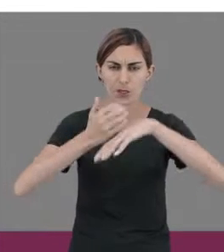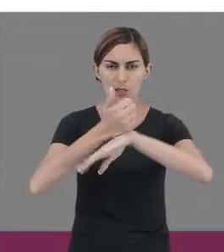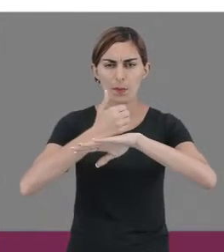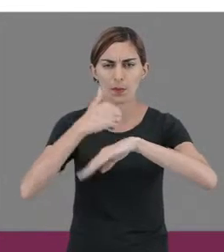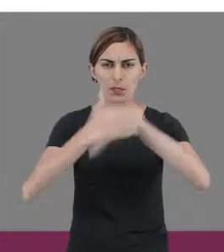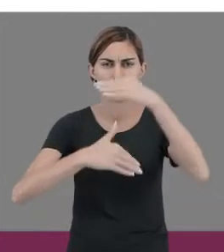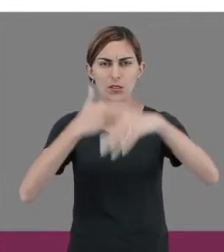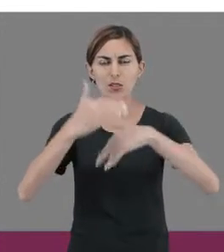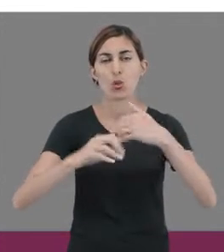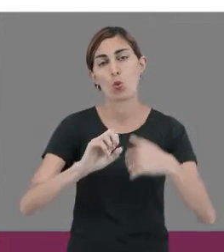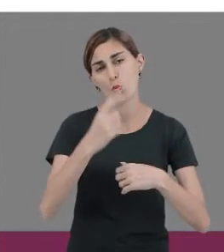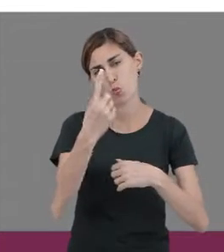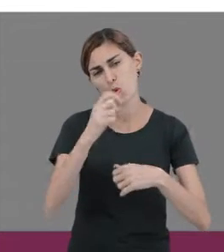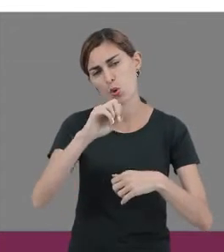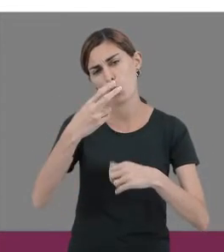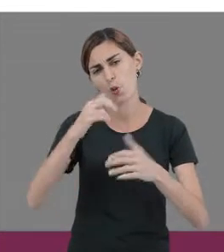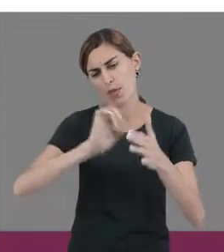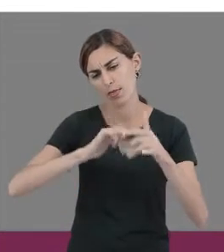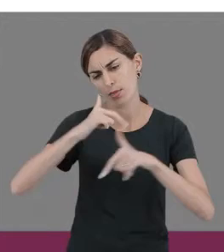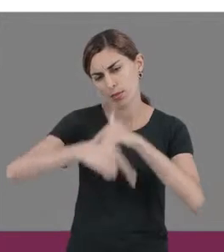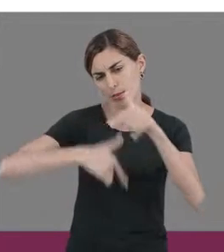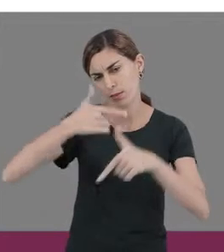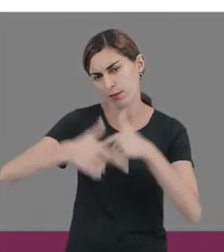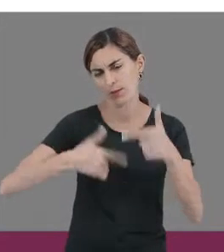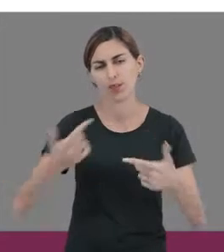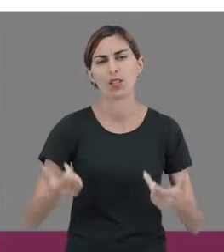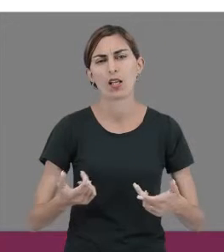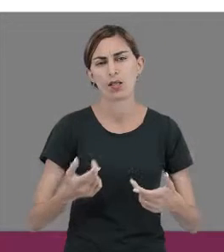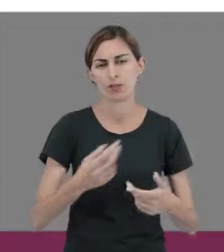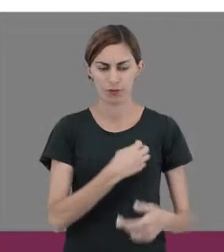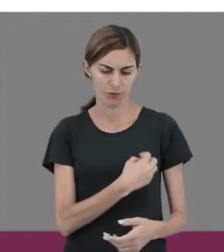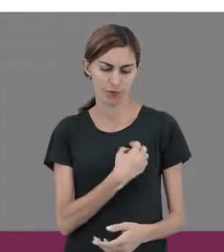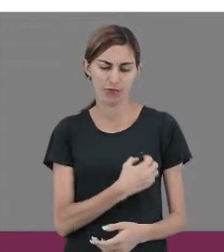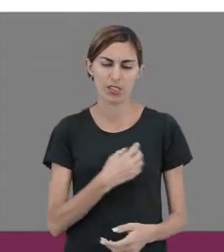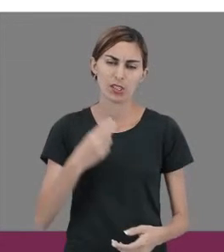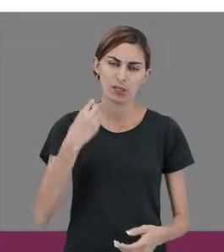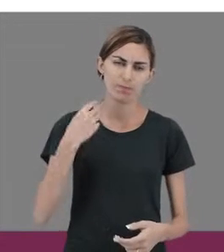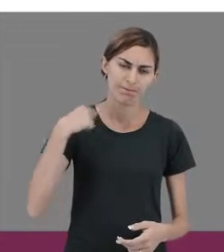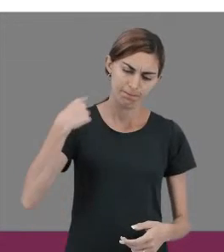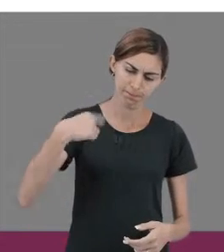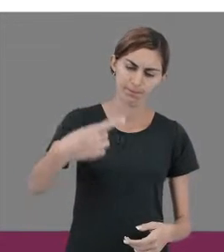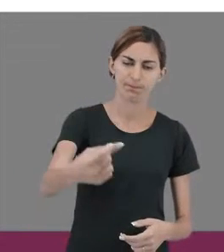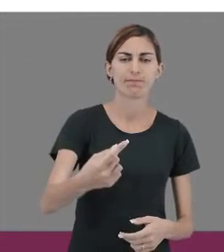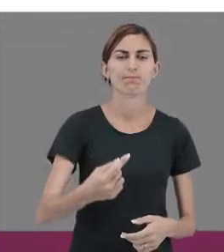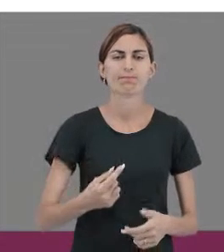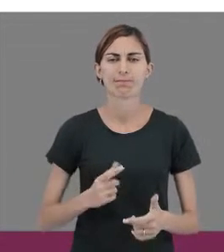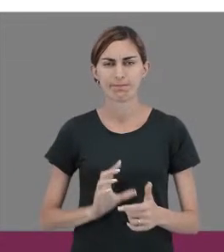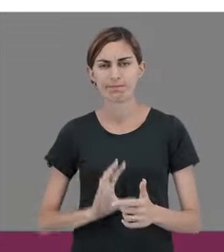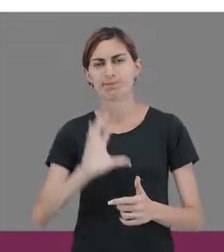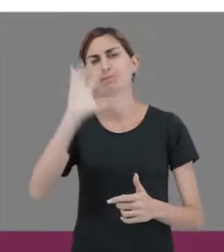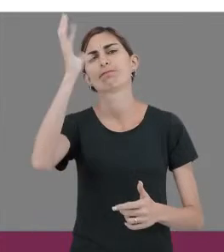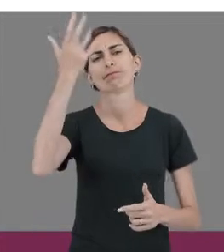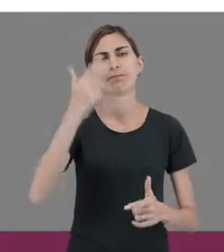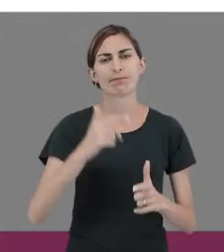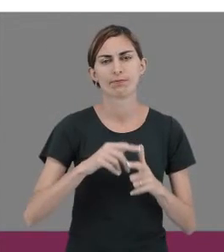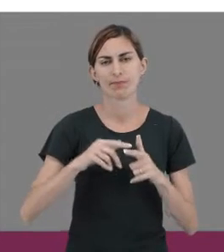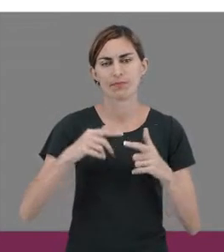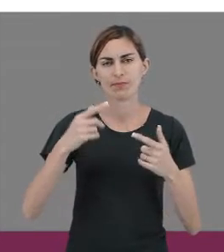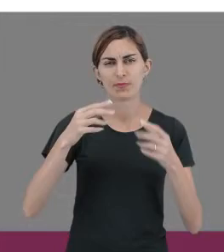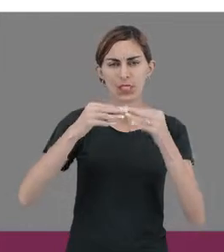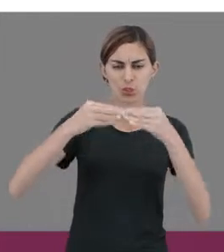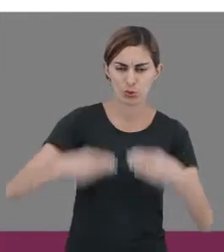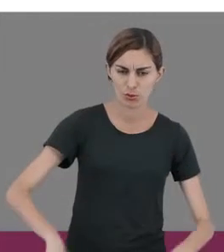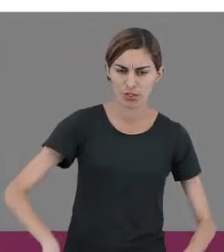exercer uma ou mais atividades essenciais para a vida diária, causando agravo pelo